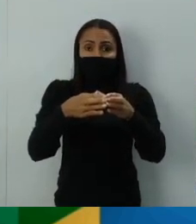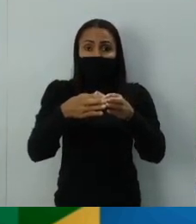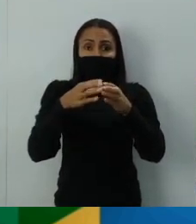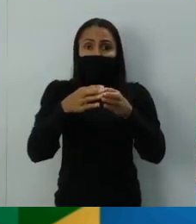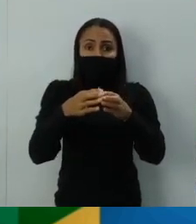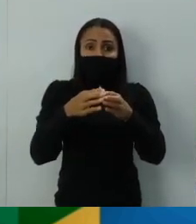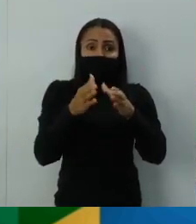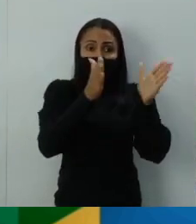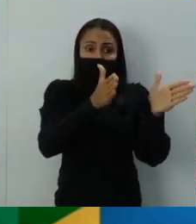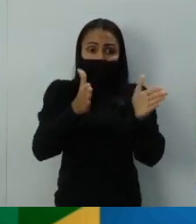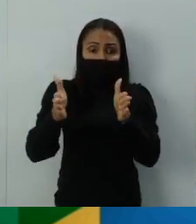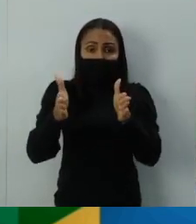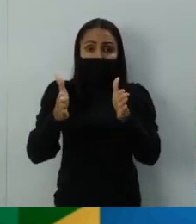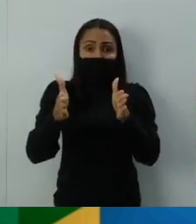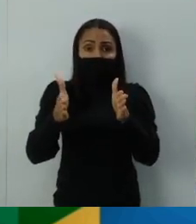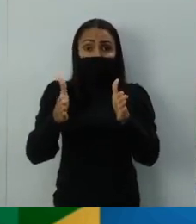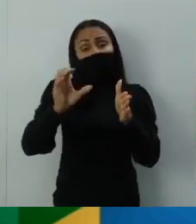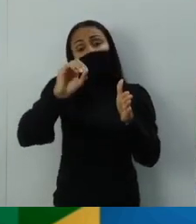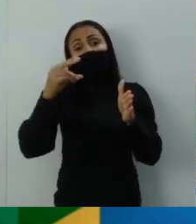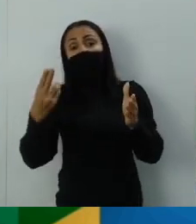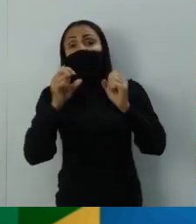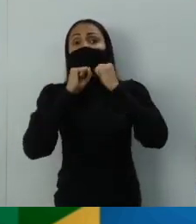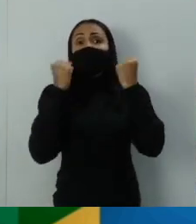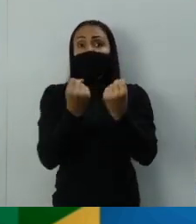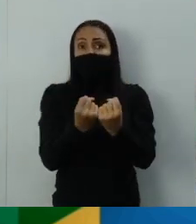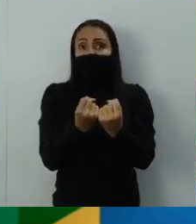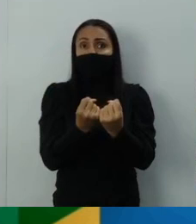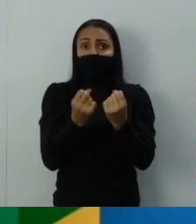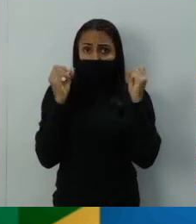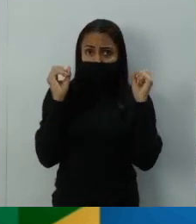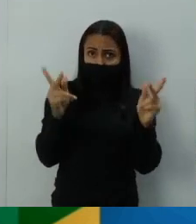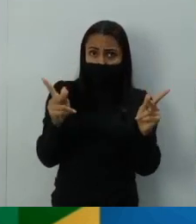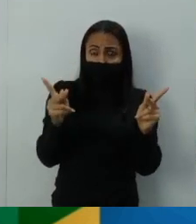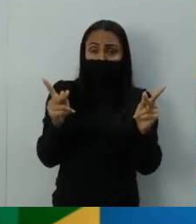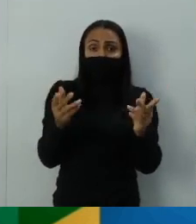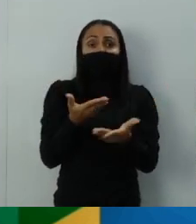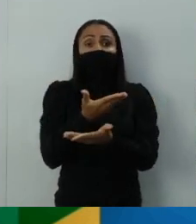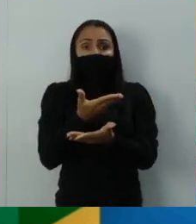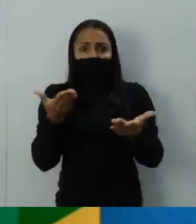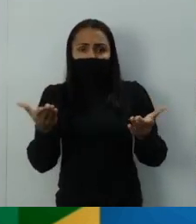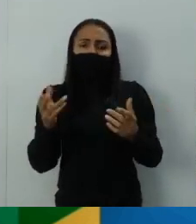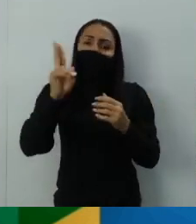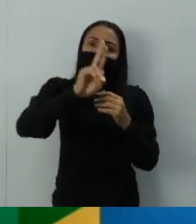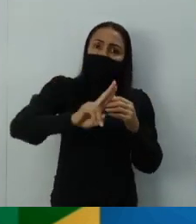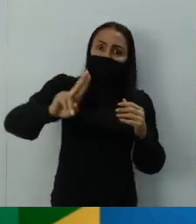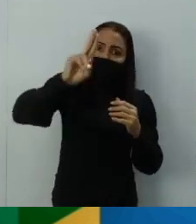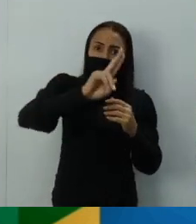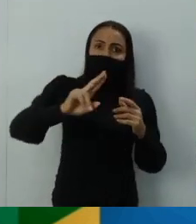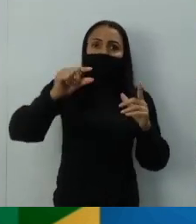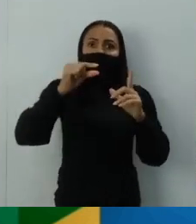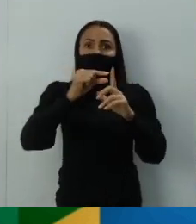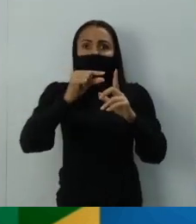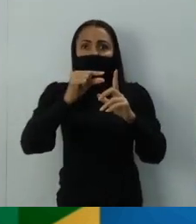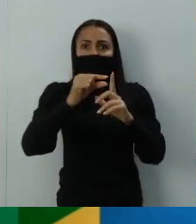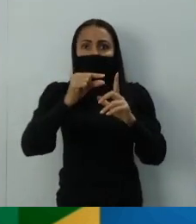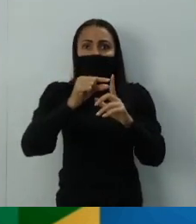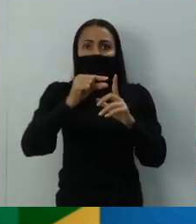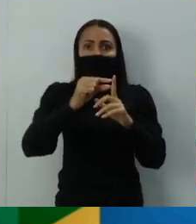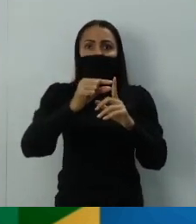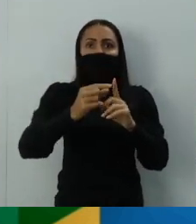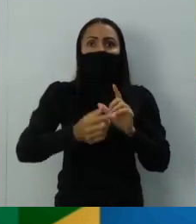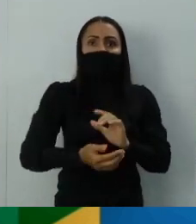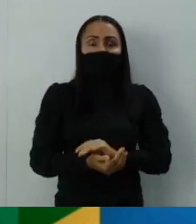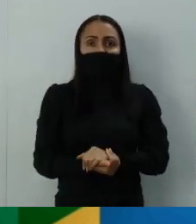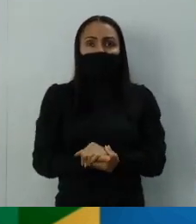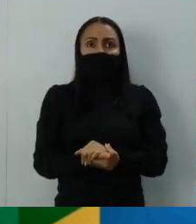uma sociedade, ok? Então, quando ele usa essas palavras, o De Tracy, quando ele usa